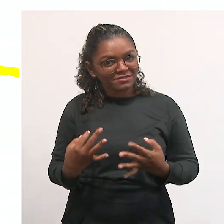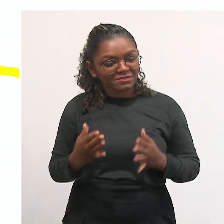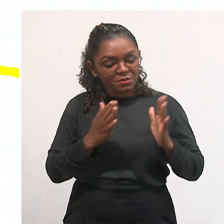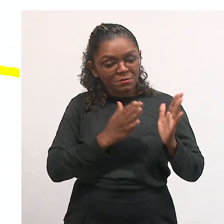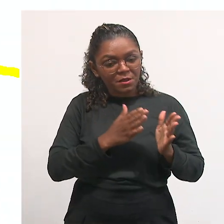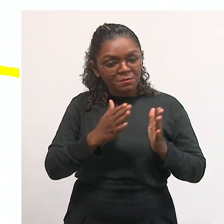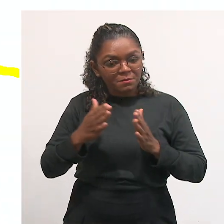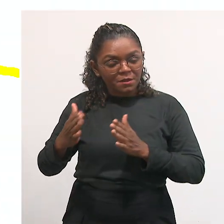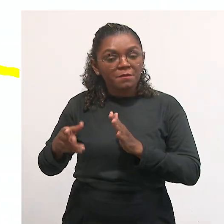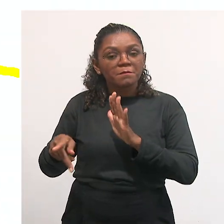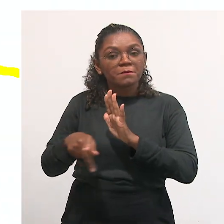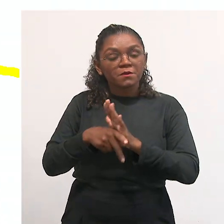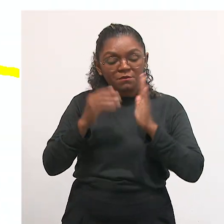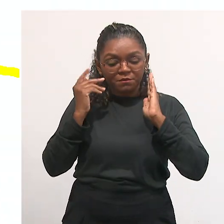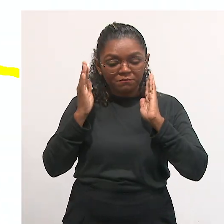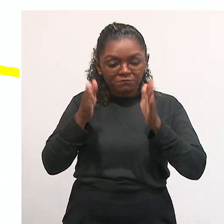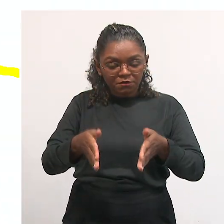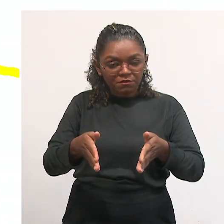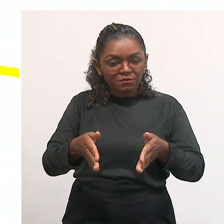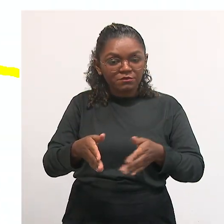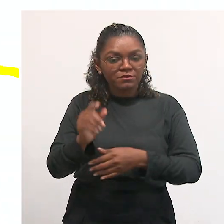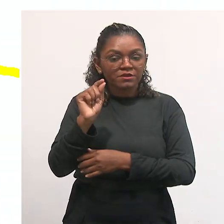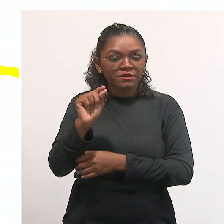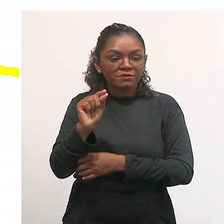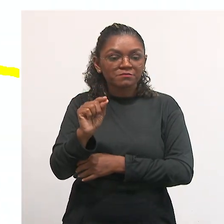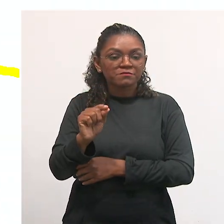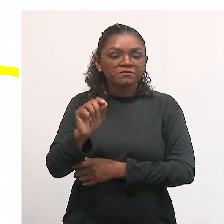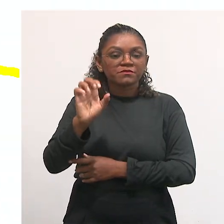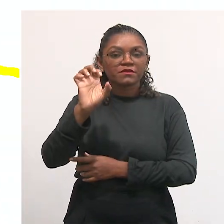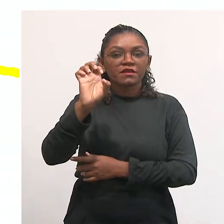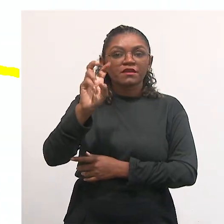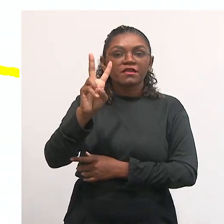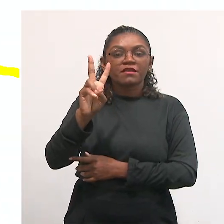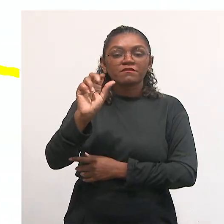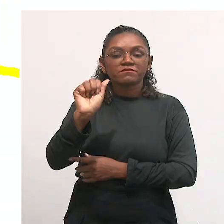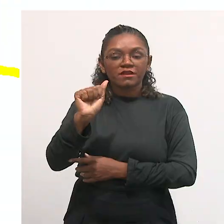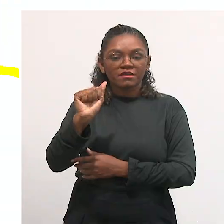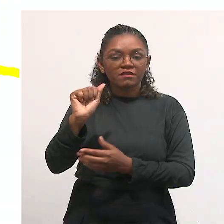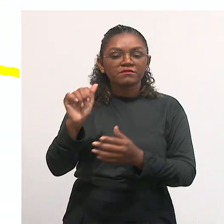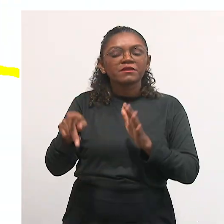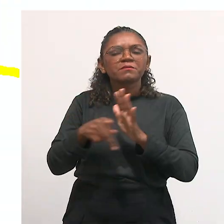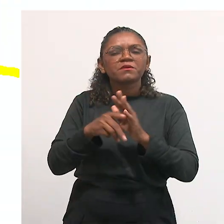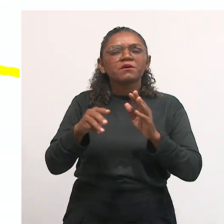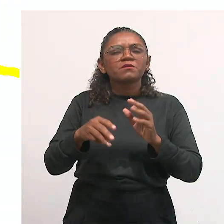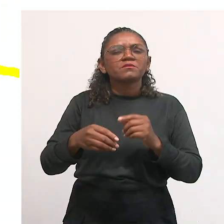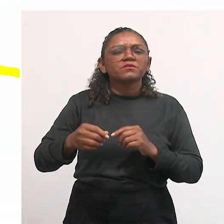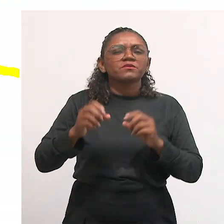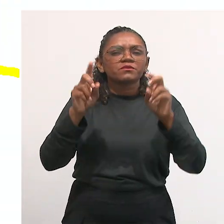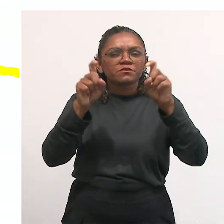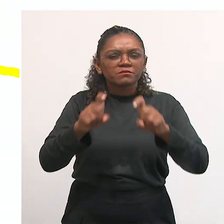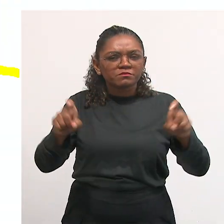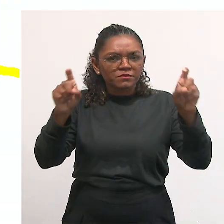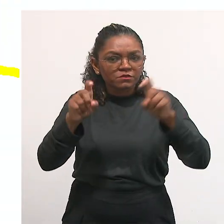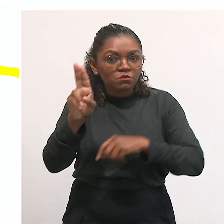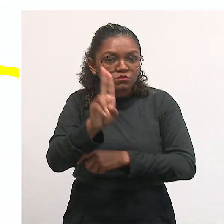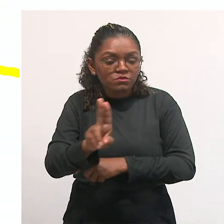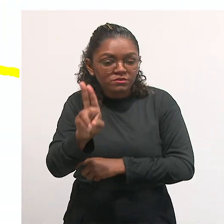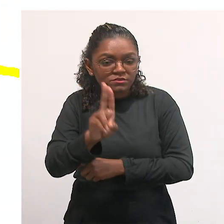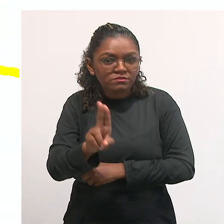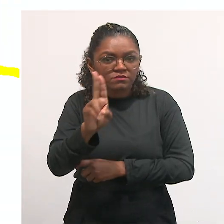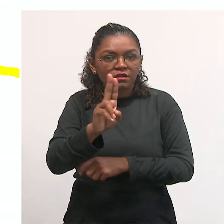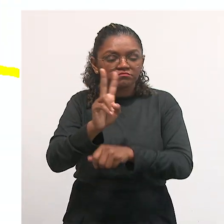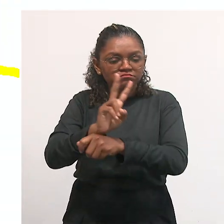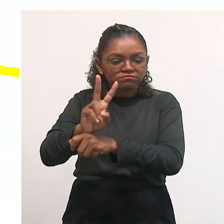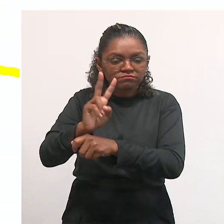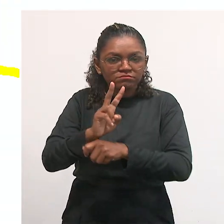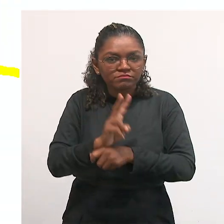com enfoque no uso do Erva, né, que é um software, que é um sistema que visa monitorar a situação do projeto para atualizar